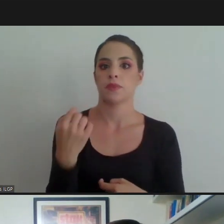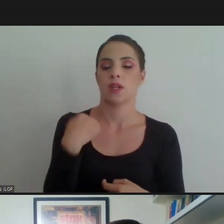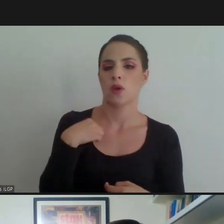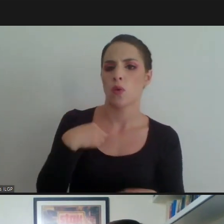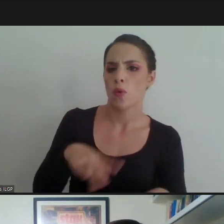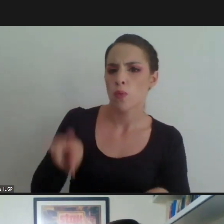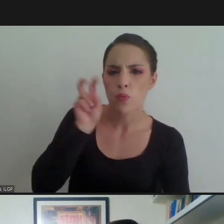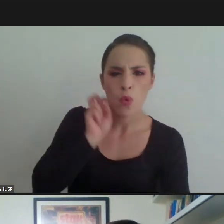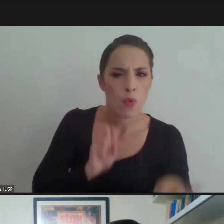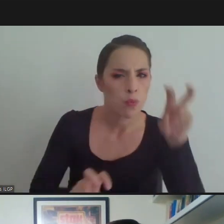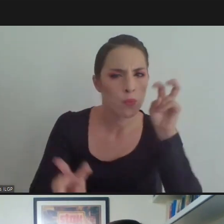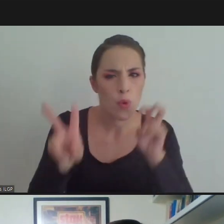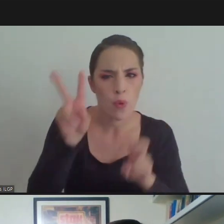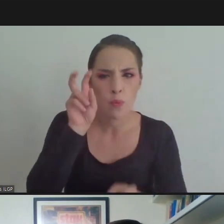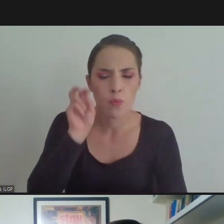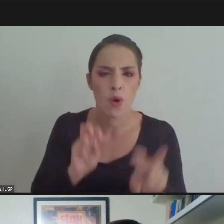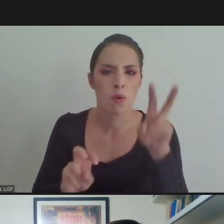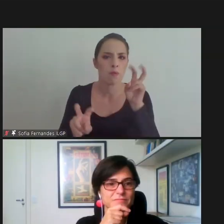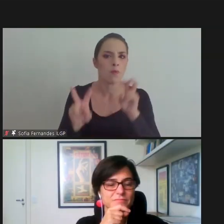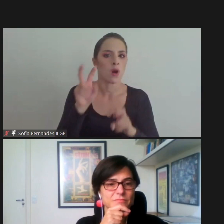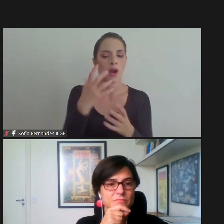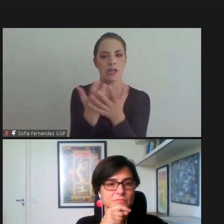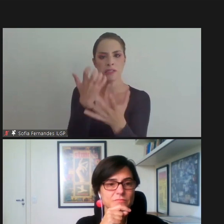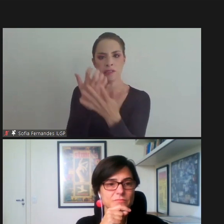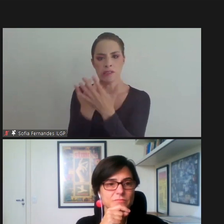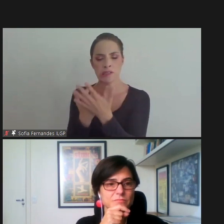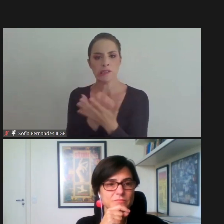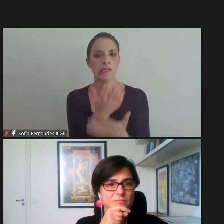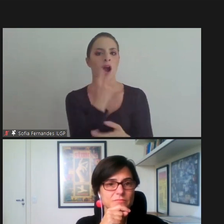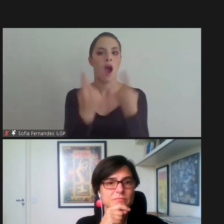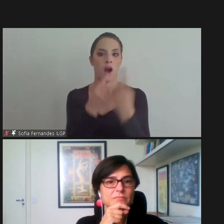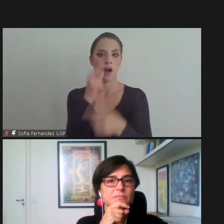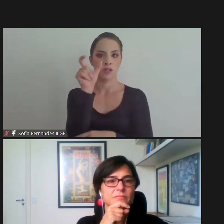ressoando mais do que outras, tais como colaboração,